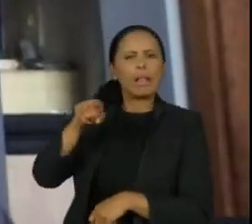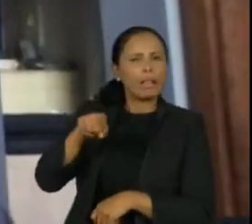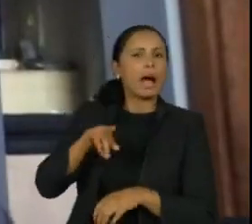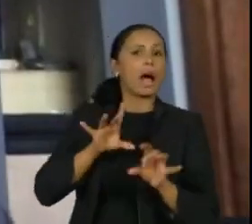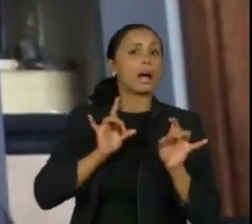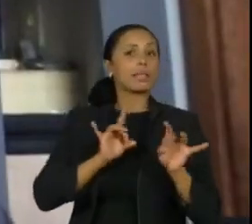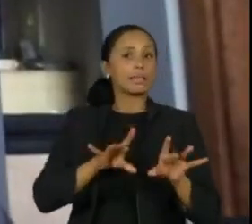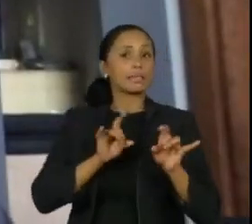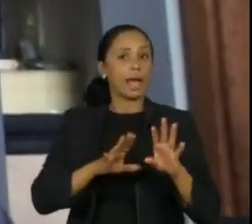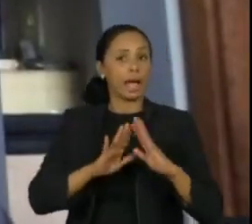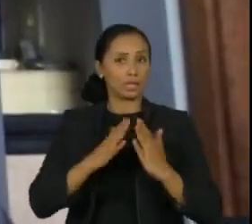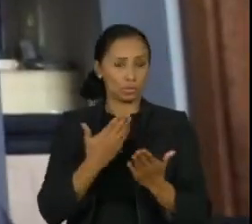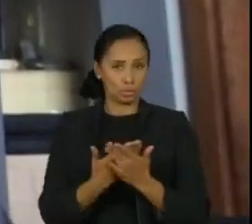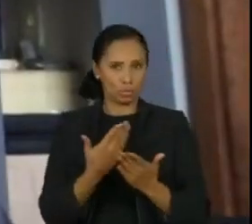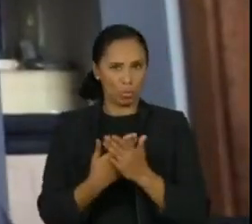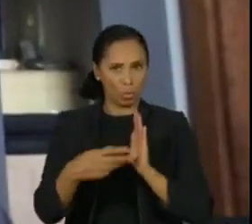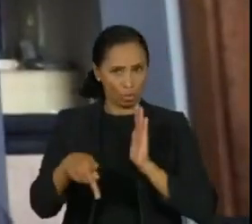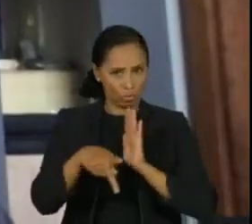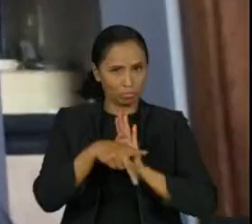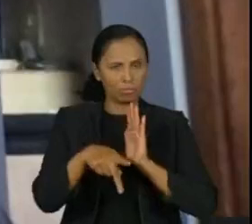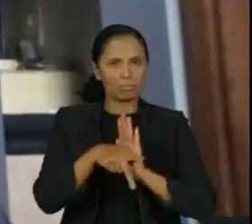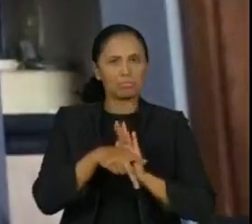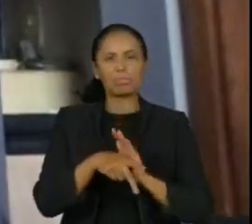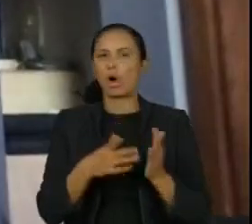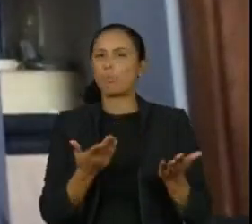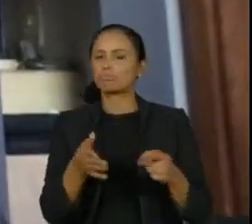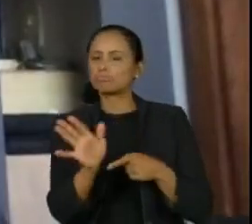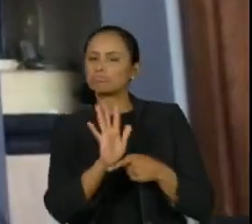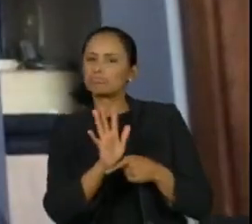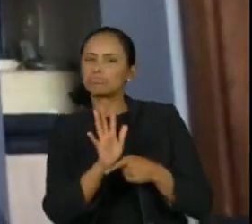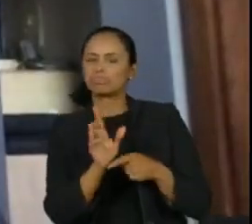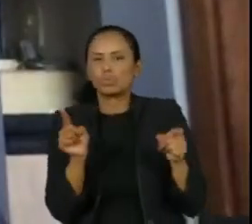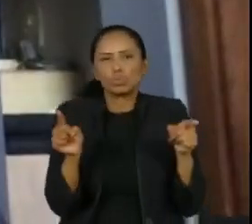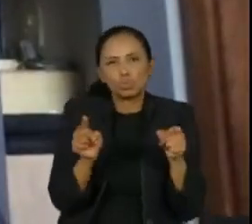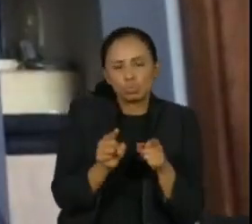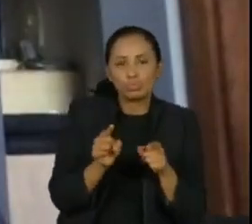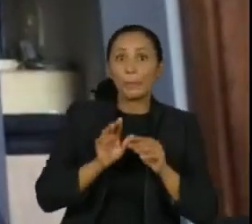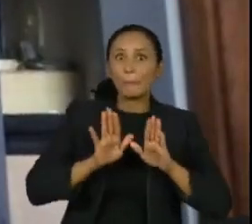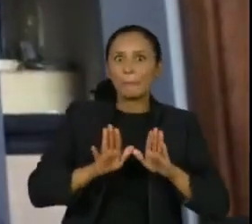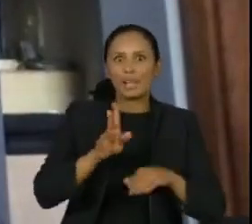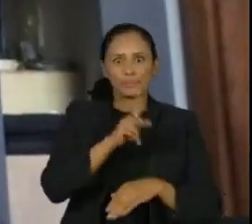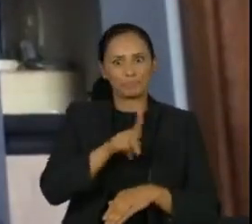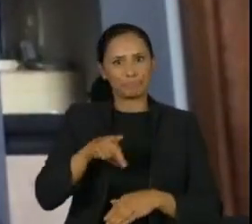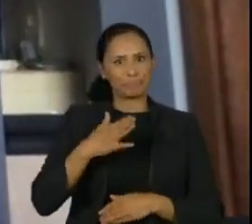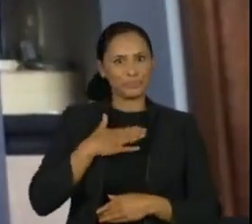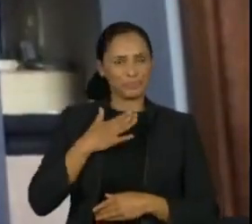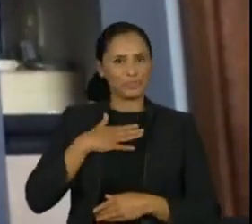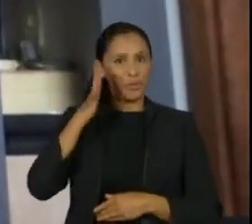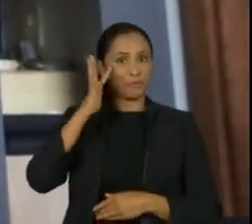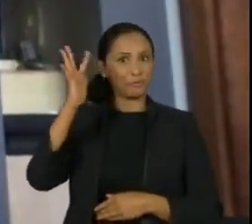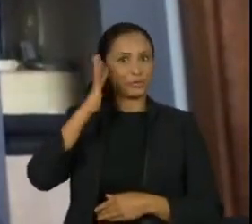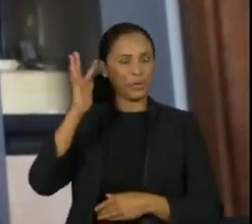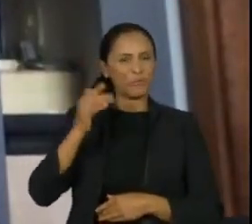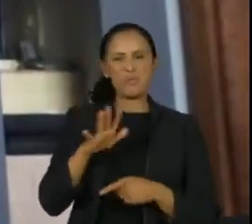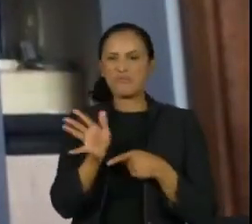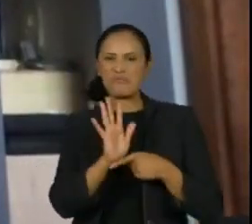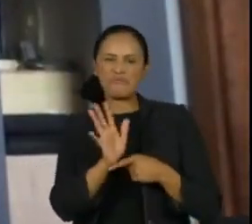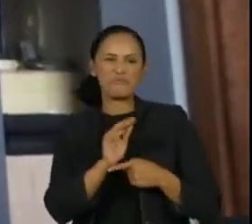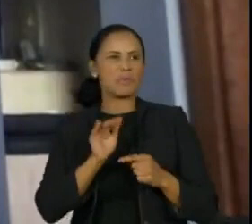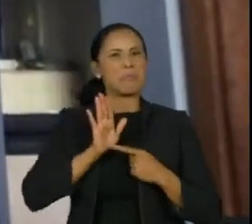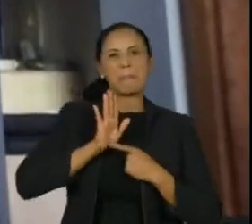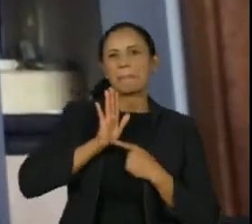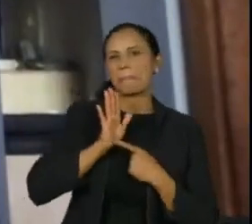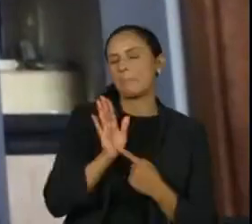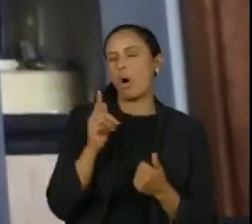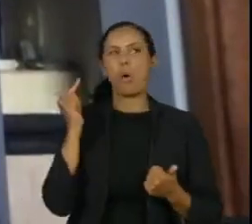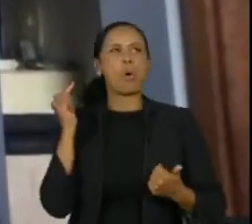IFE, e por conta de um professor de filosofia que passava toda a aula filmes e discutia esses filmes.